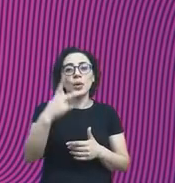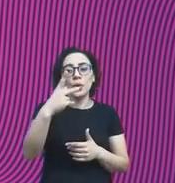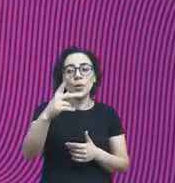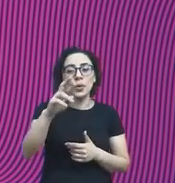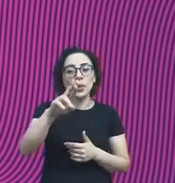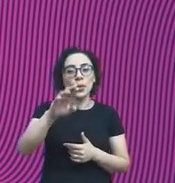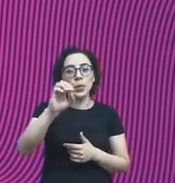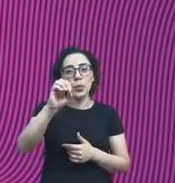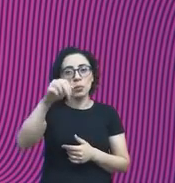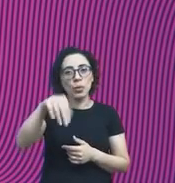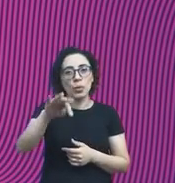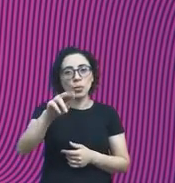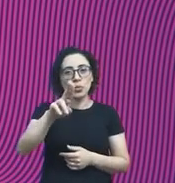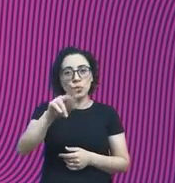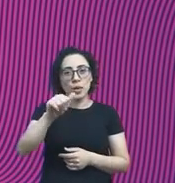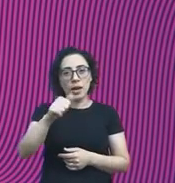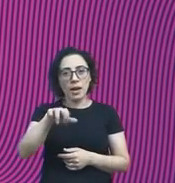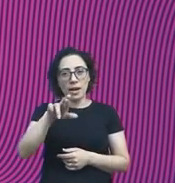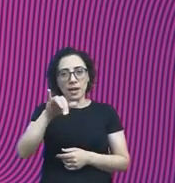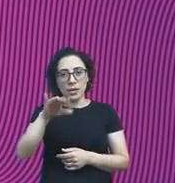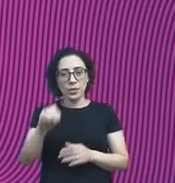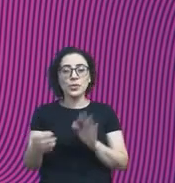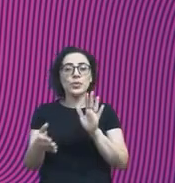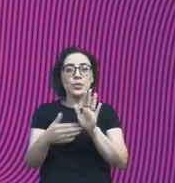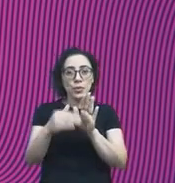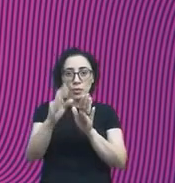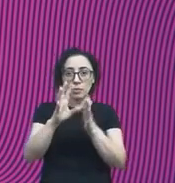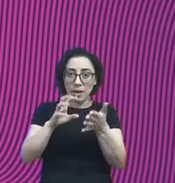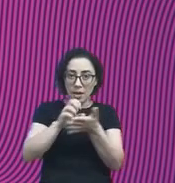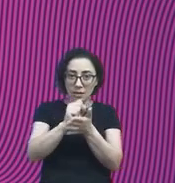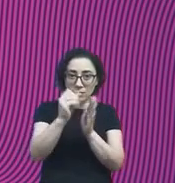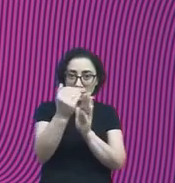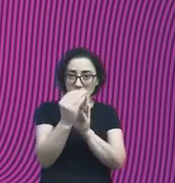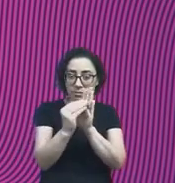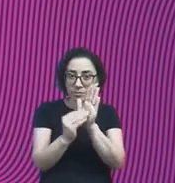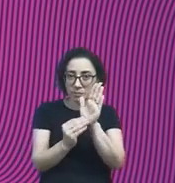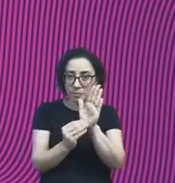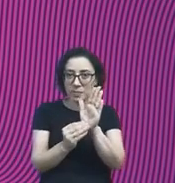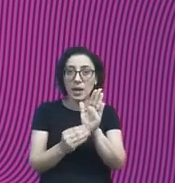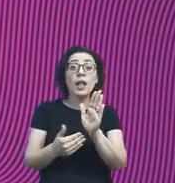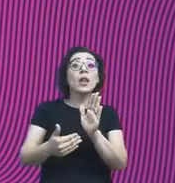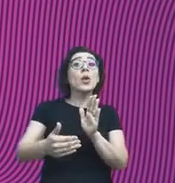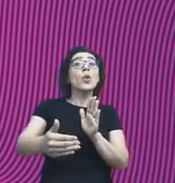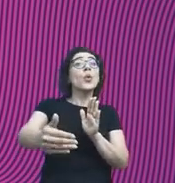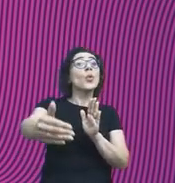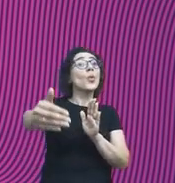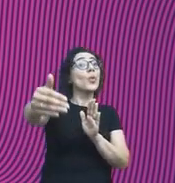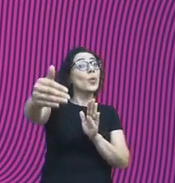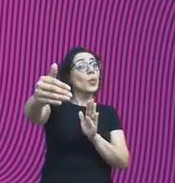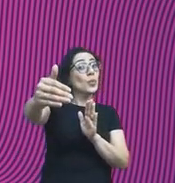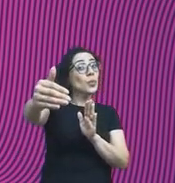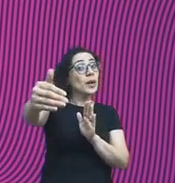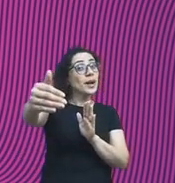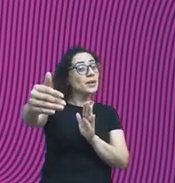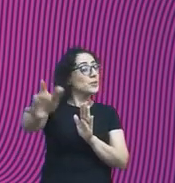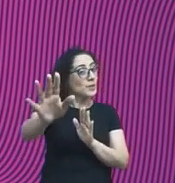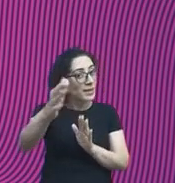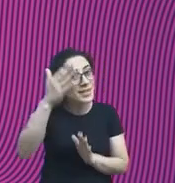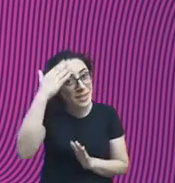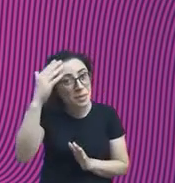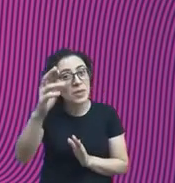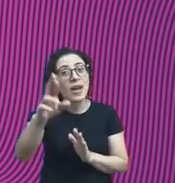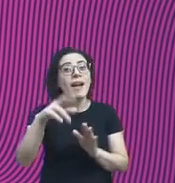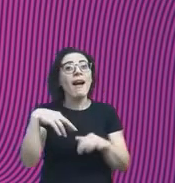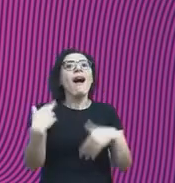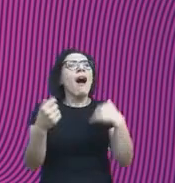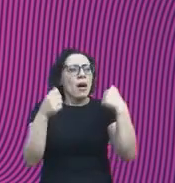porque como ela também é uma pauta de longo prazo, ela não vai entregar resultado para plano de saúde no ano que vem, nem para hospital. Então, assim, ela é uma